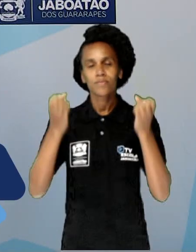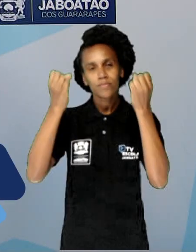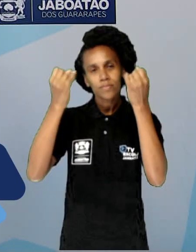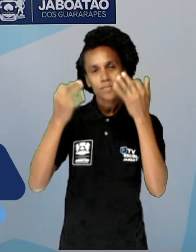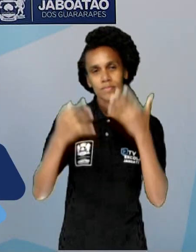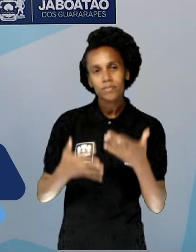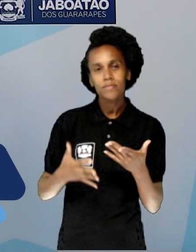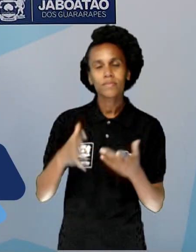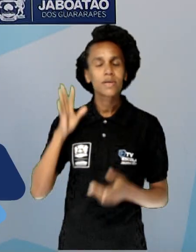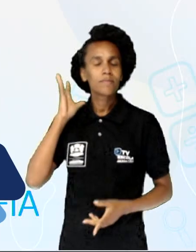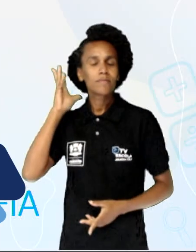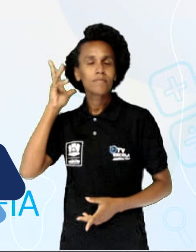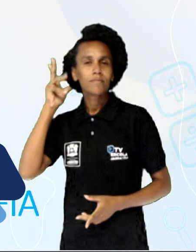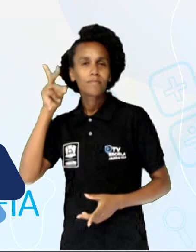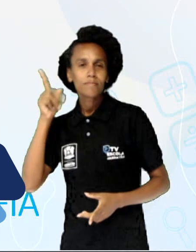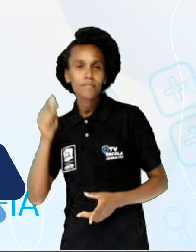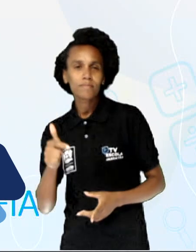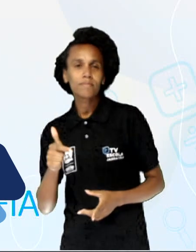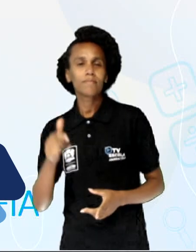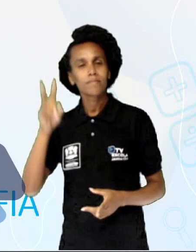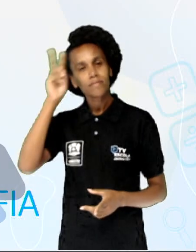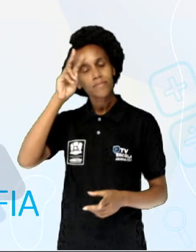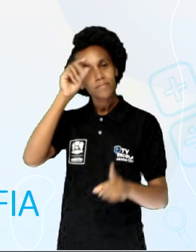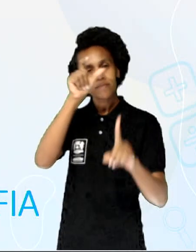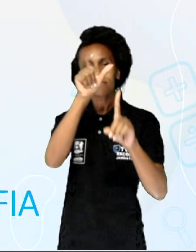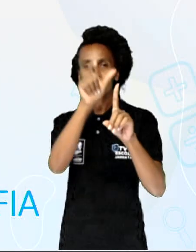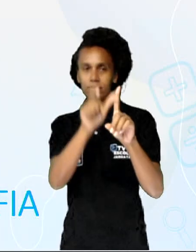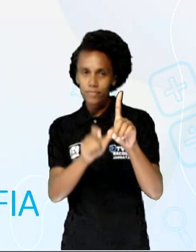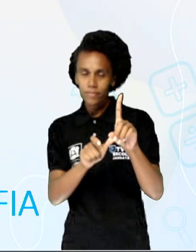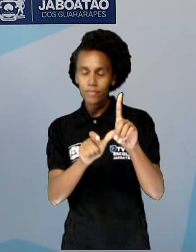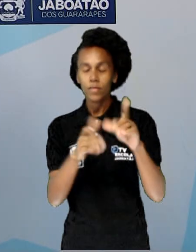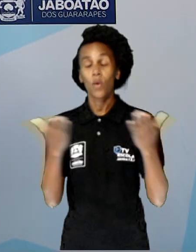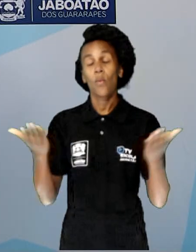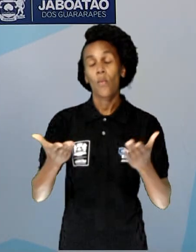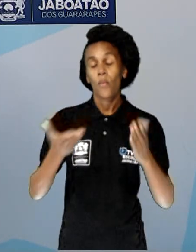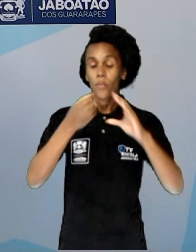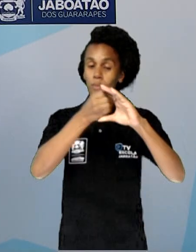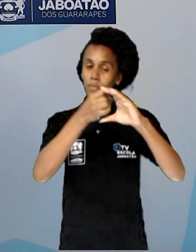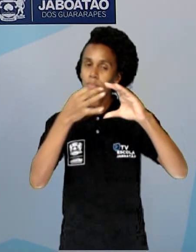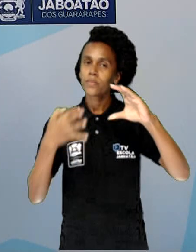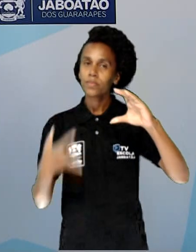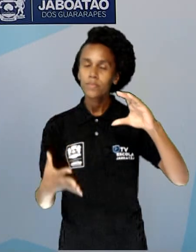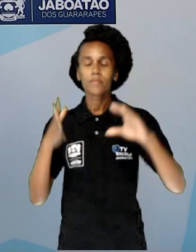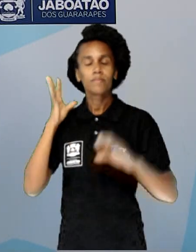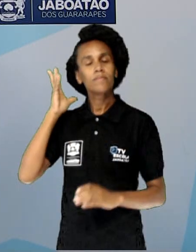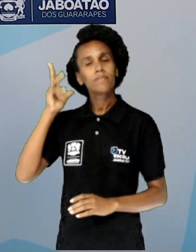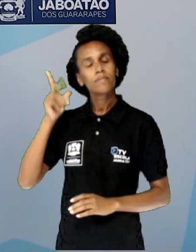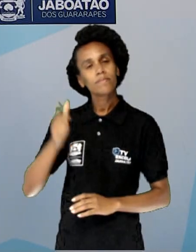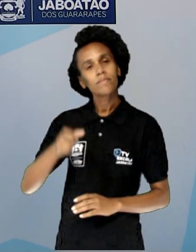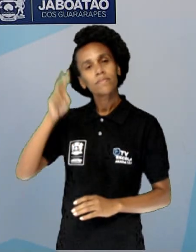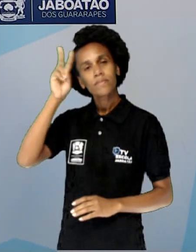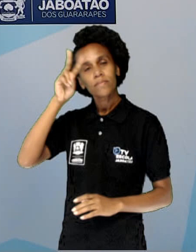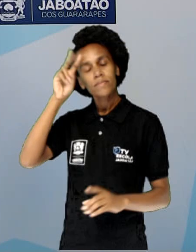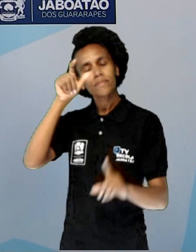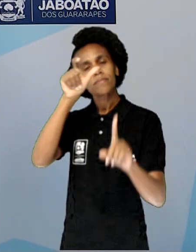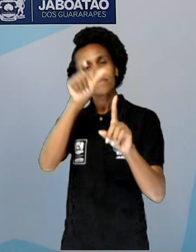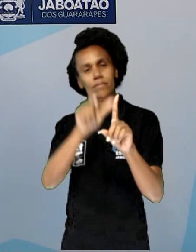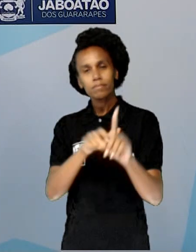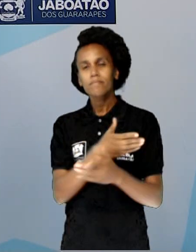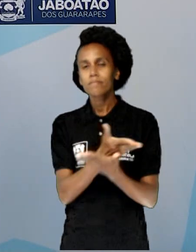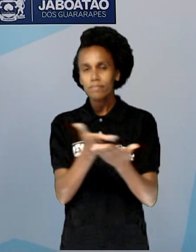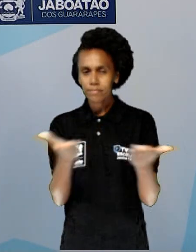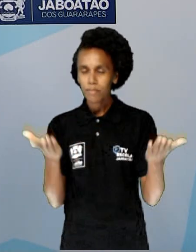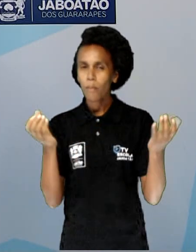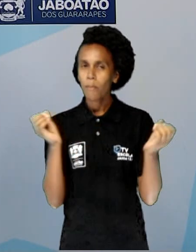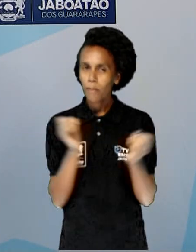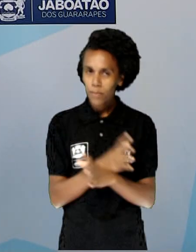falar sobre características da biografia, certo? Então, todo mundo pronto? Mas eu não sei se vocês